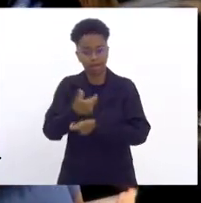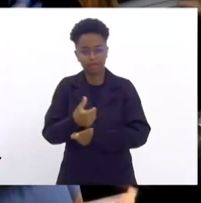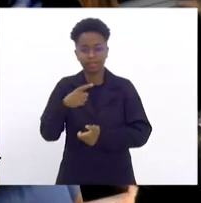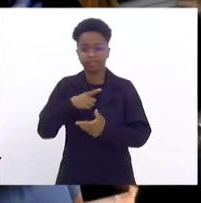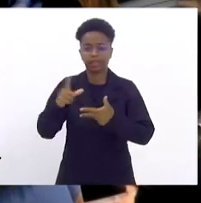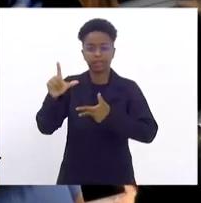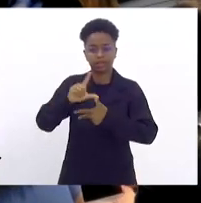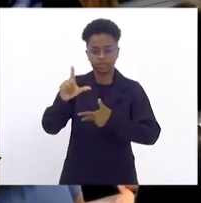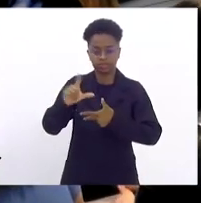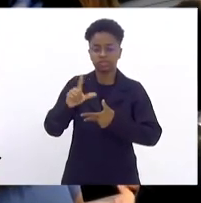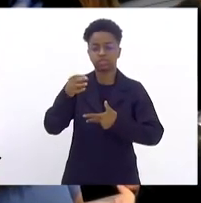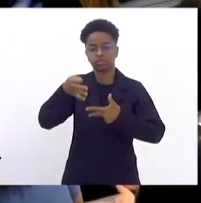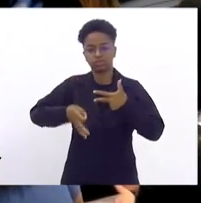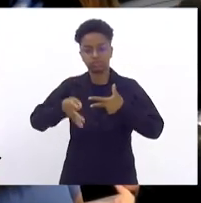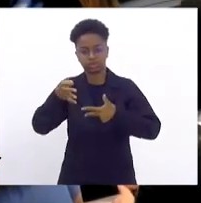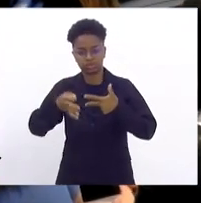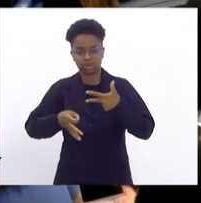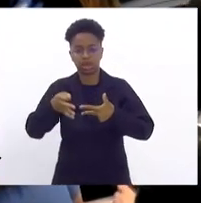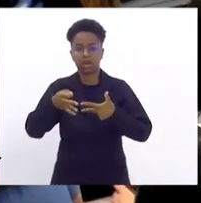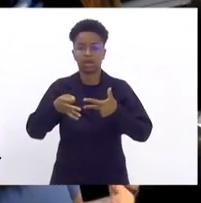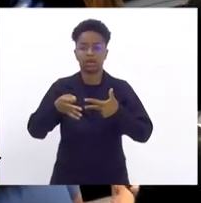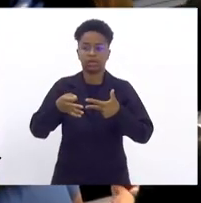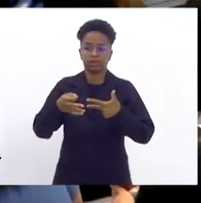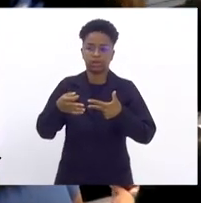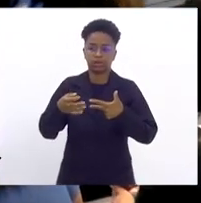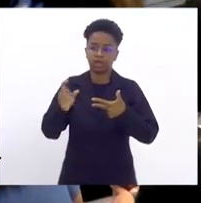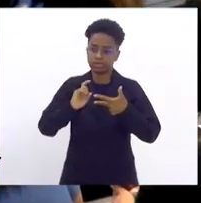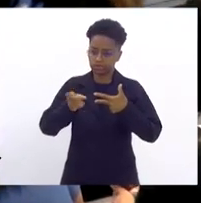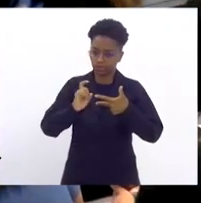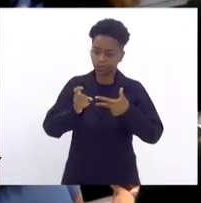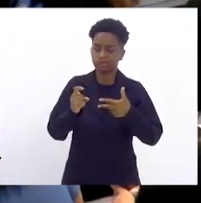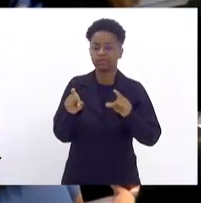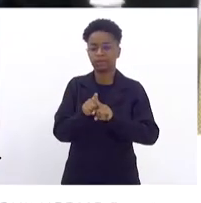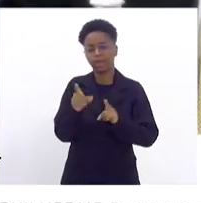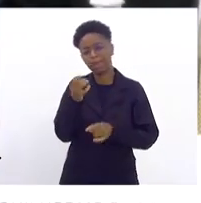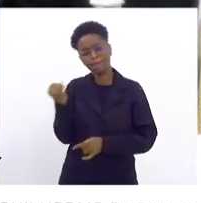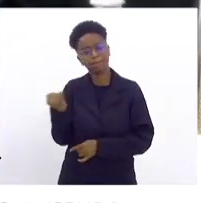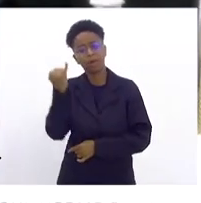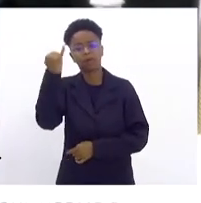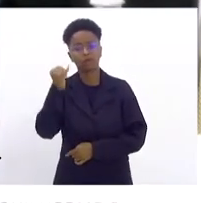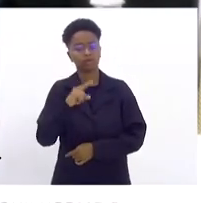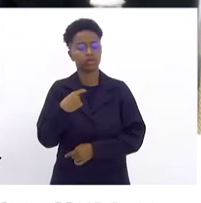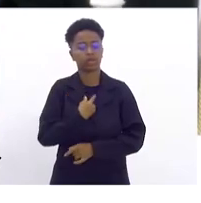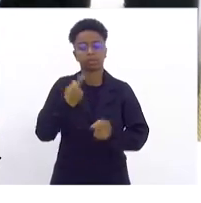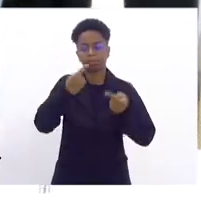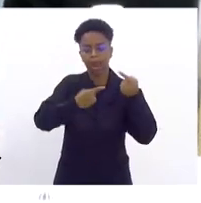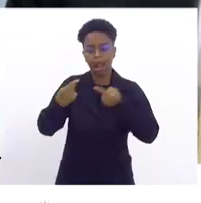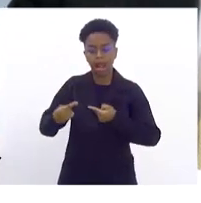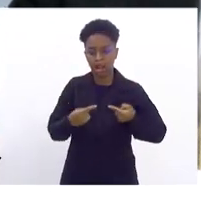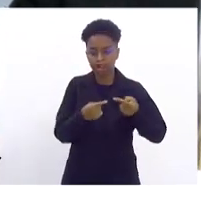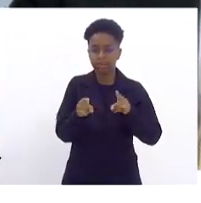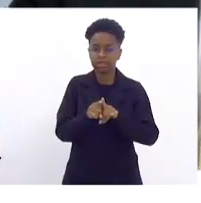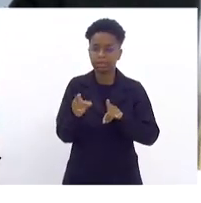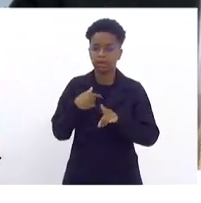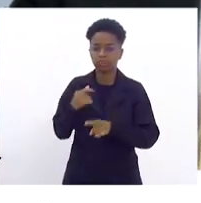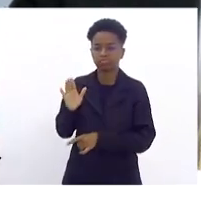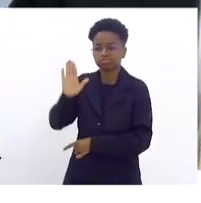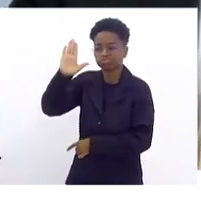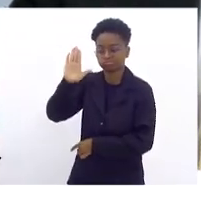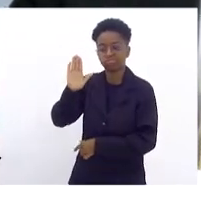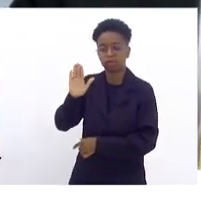o legislativo judiciário né executivo é muito importante a gente estaria batendo e me coloca à disposição